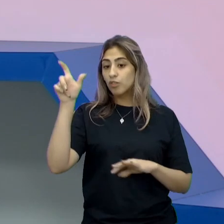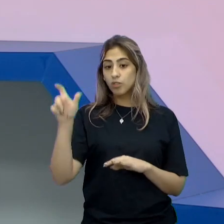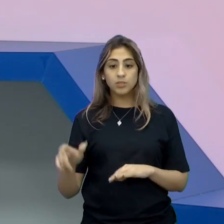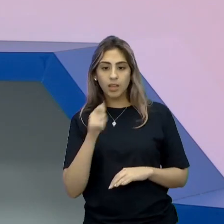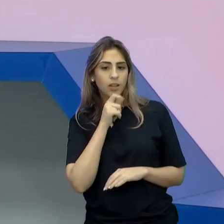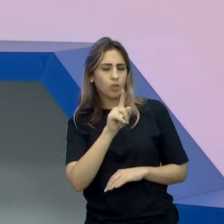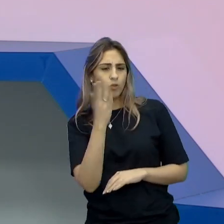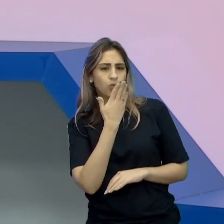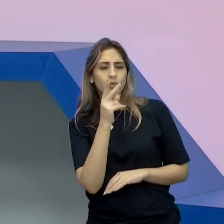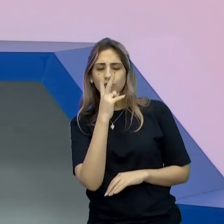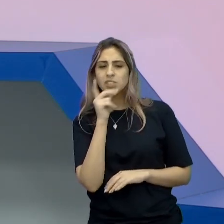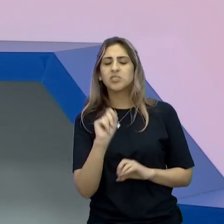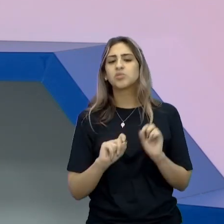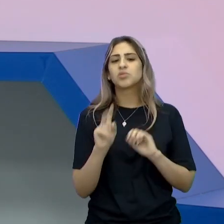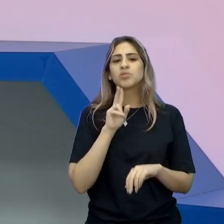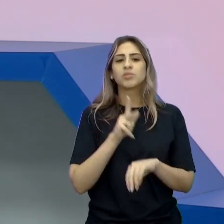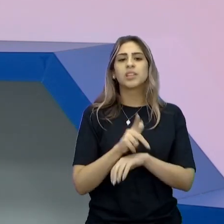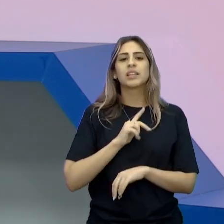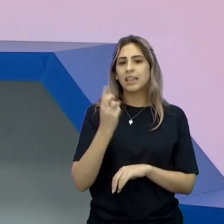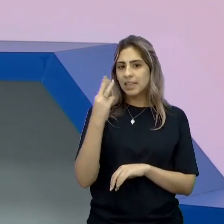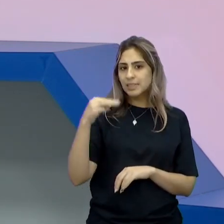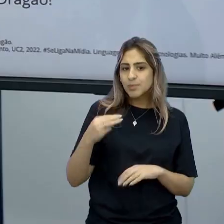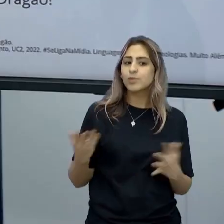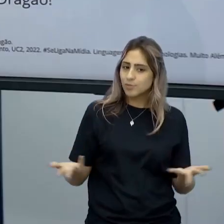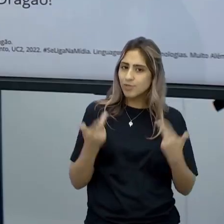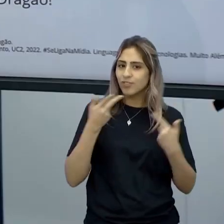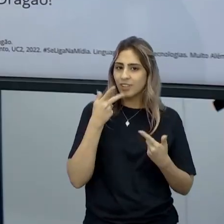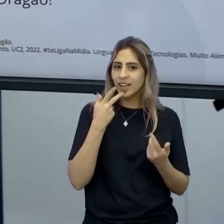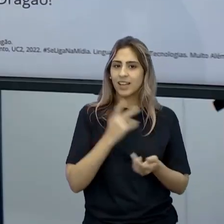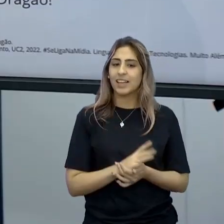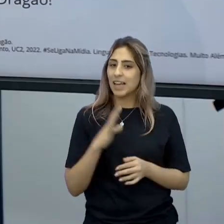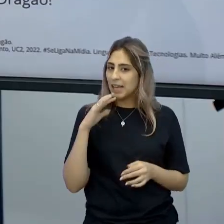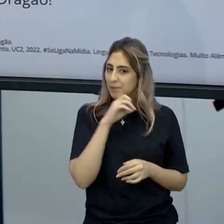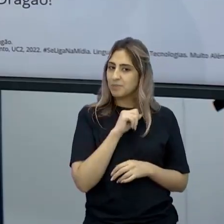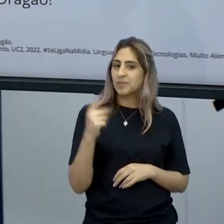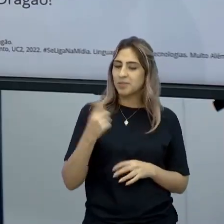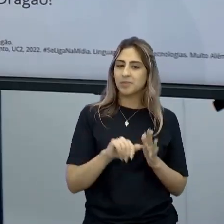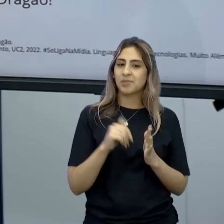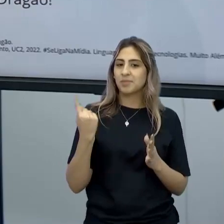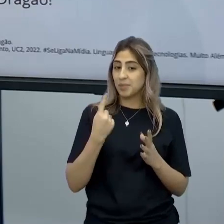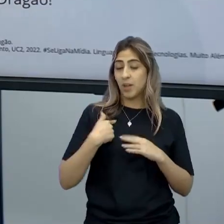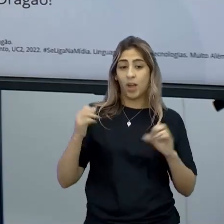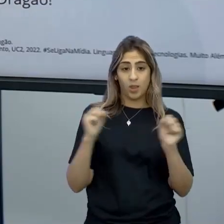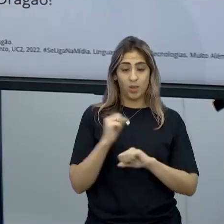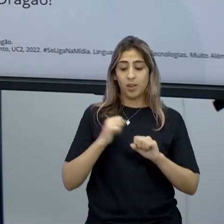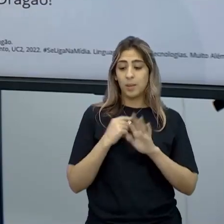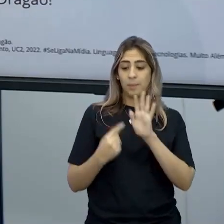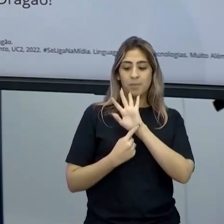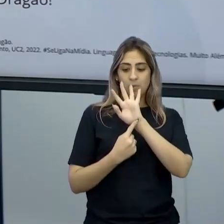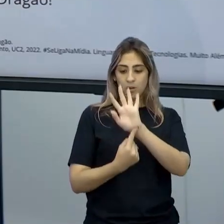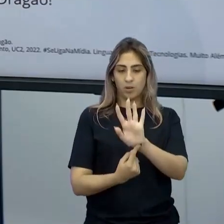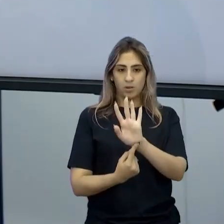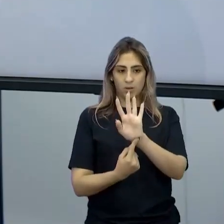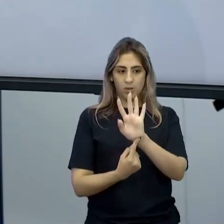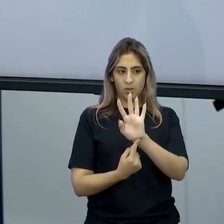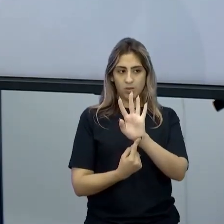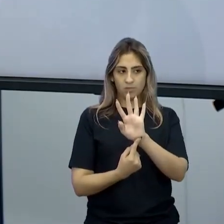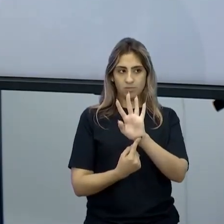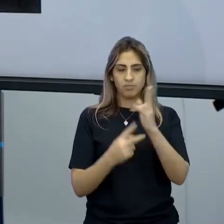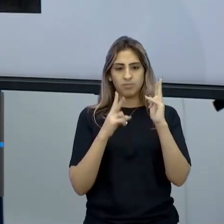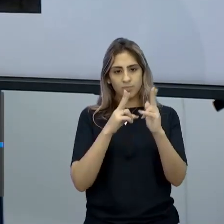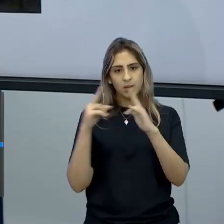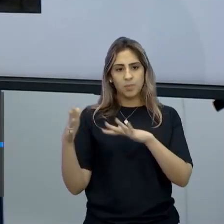tinha visto, o que você achou? Nós temos 3 minutos, vai, capricha. Bem rapidinho. Então vamos lá. Primeiro eu adorei porque mostra ali os